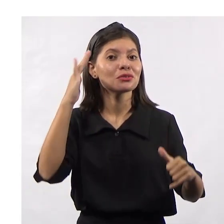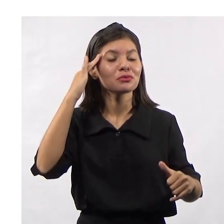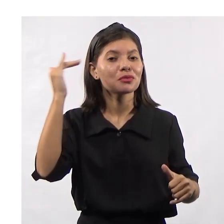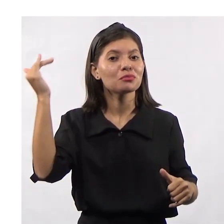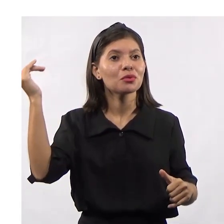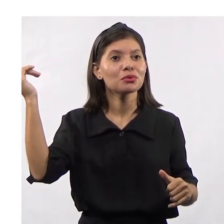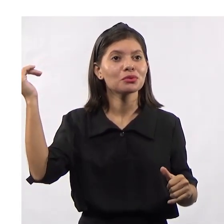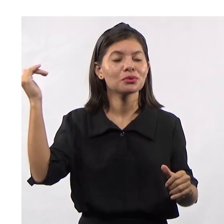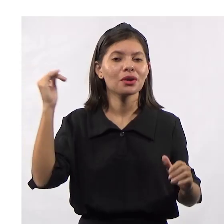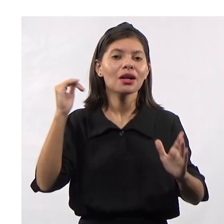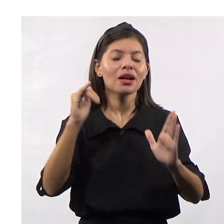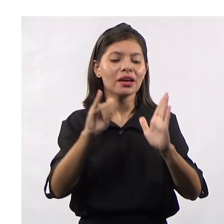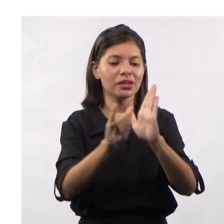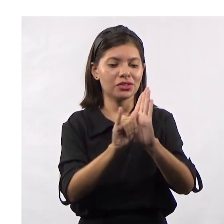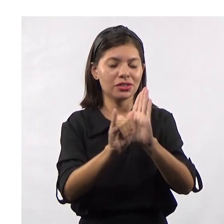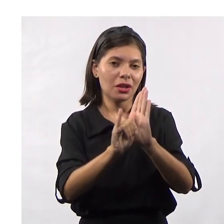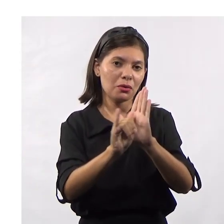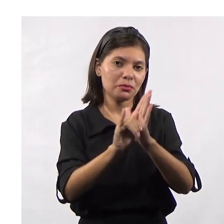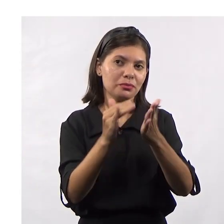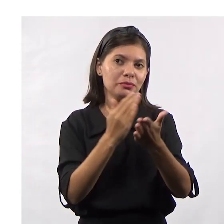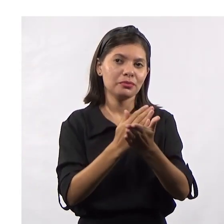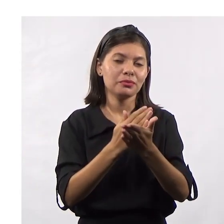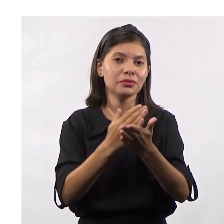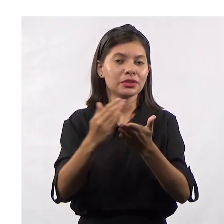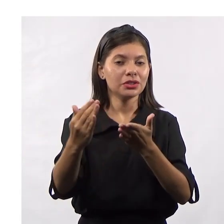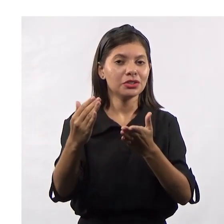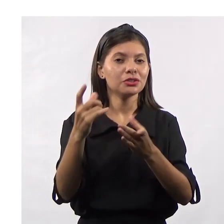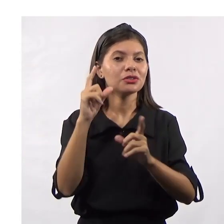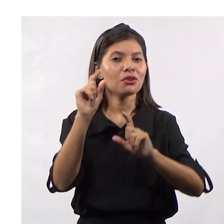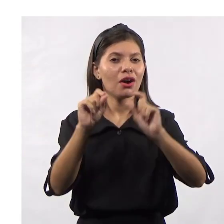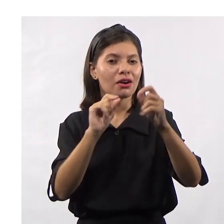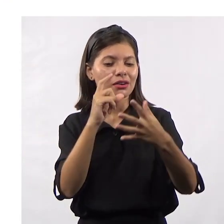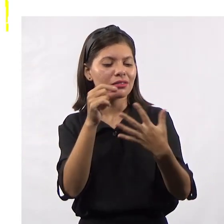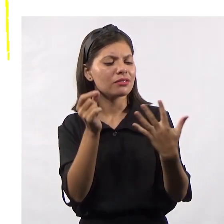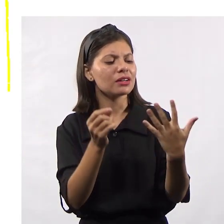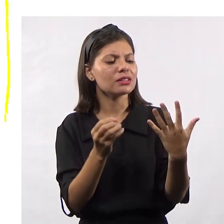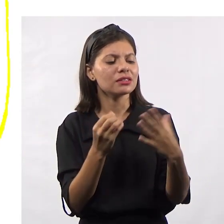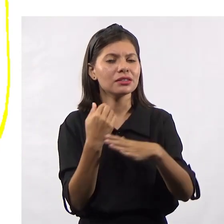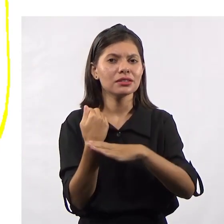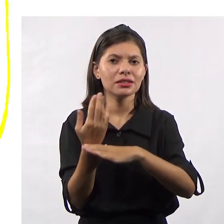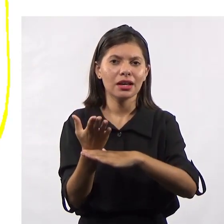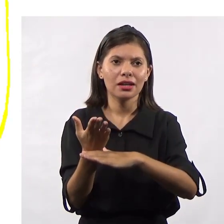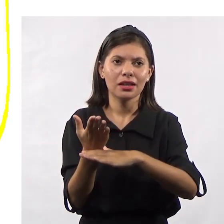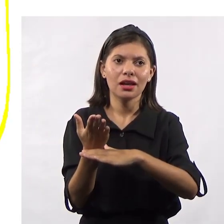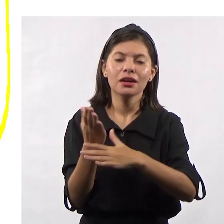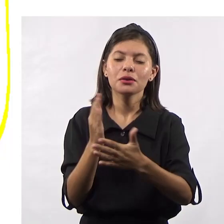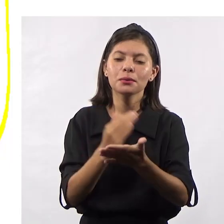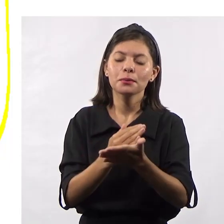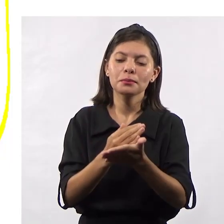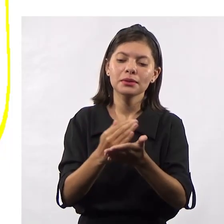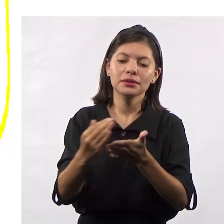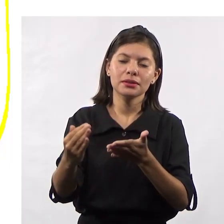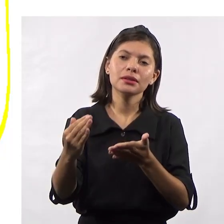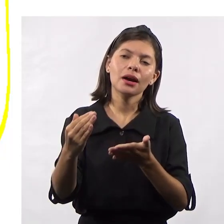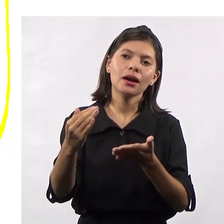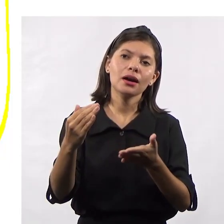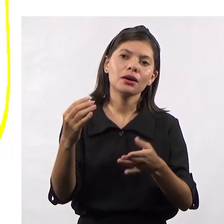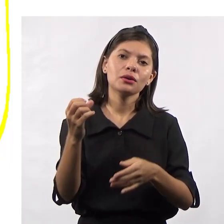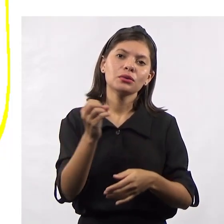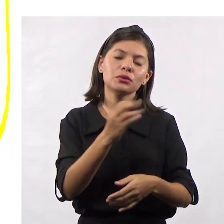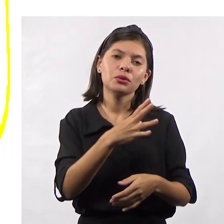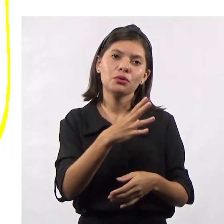edital, que vai justamente dar início à fase externa. E aí, a gente vai começar com um